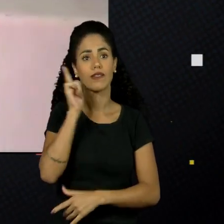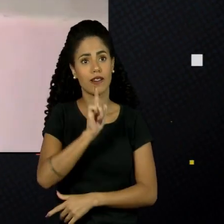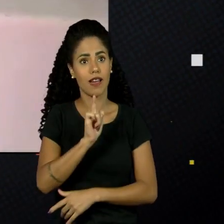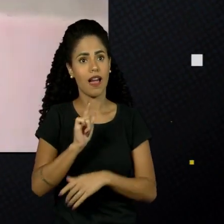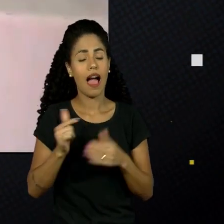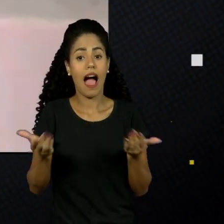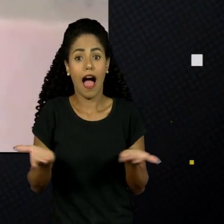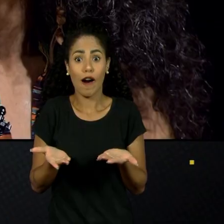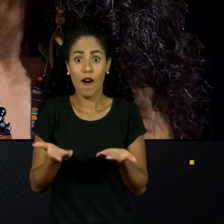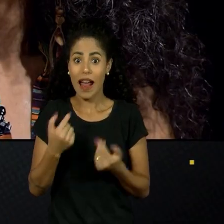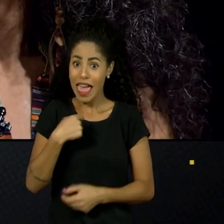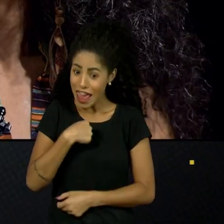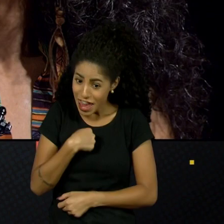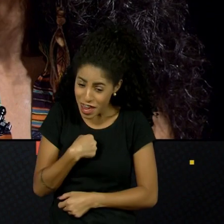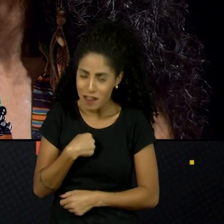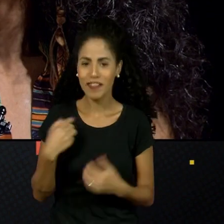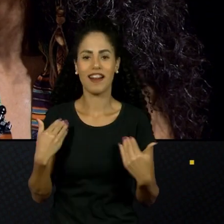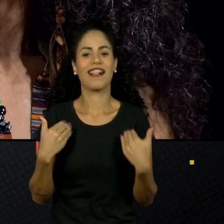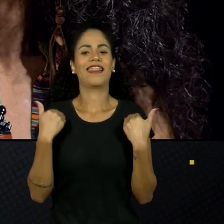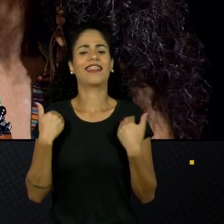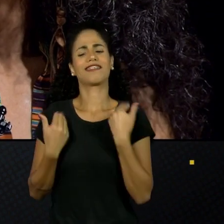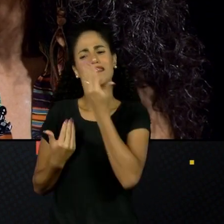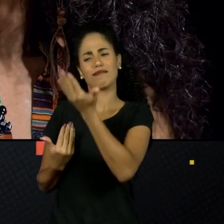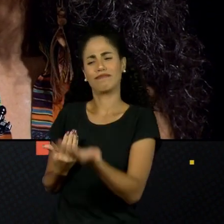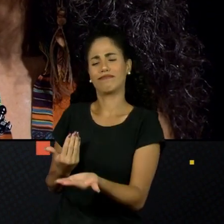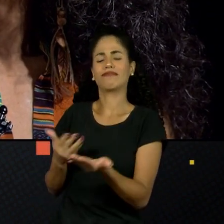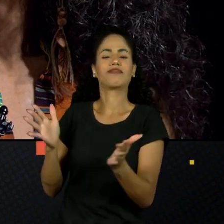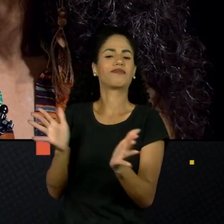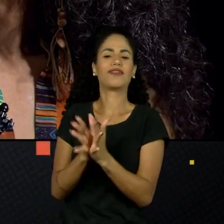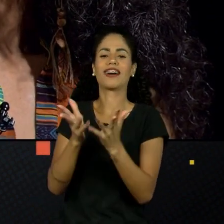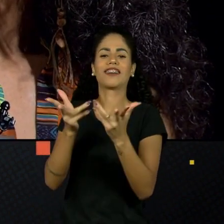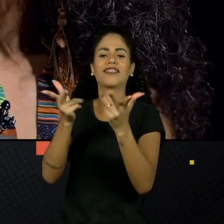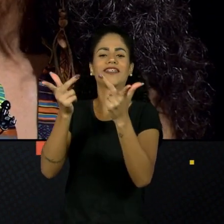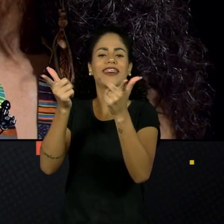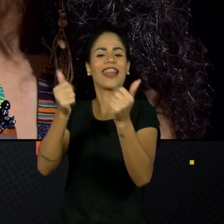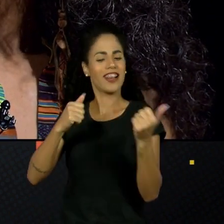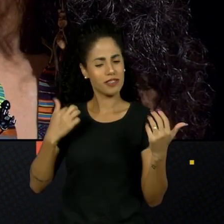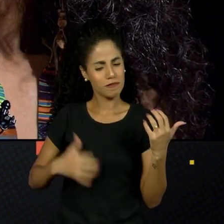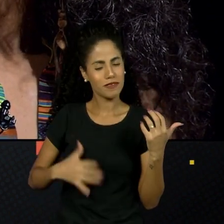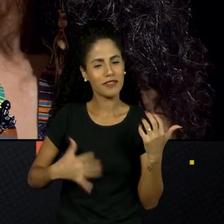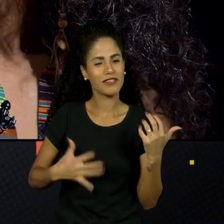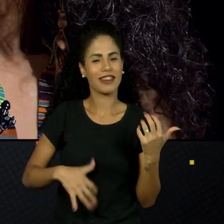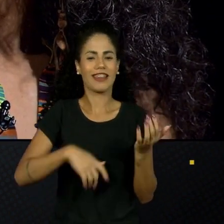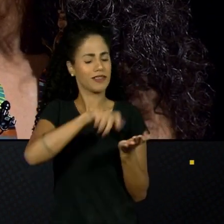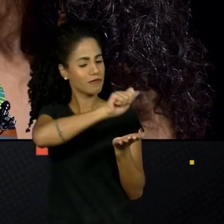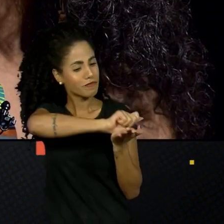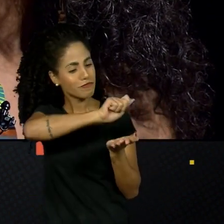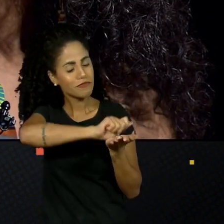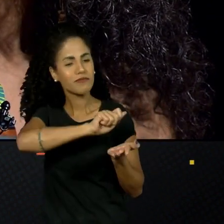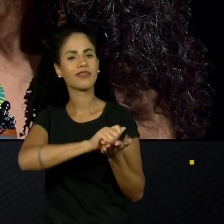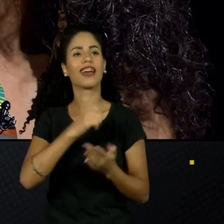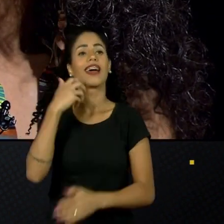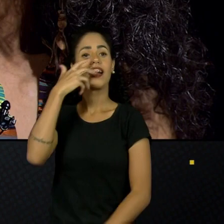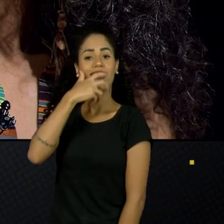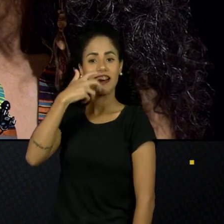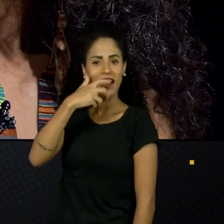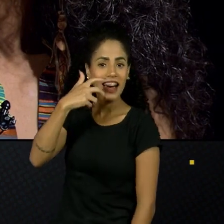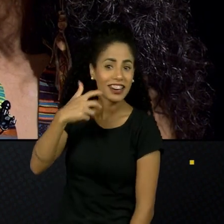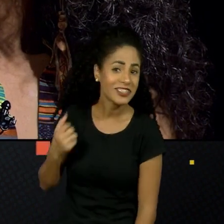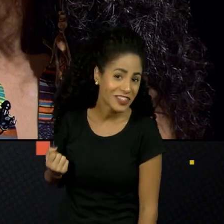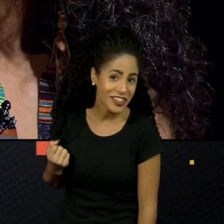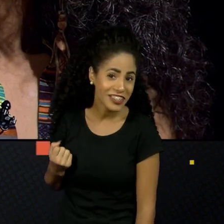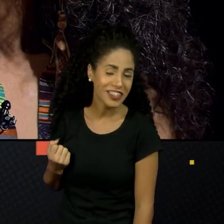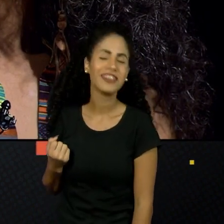Agora, para minha alegria, está aí essa maravilhosa violonista, compositora, cantora,